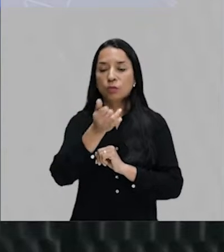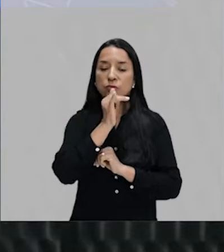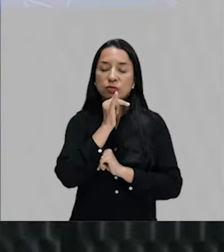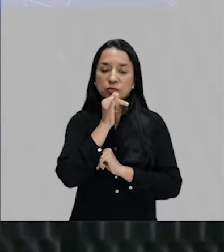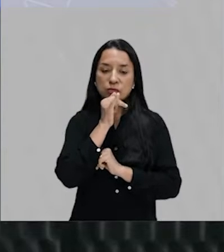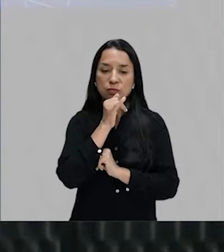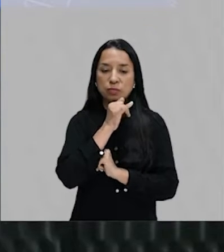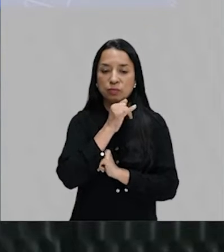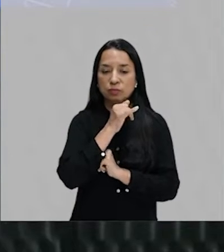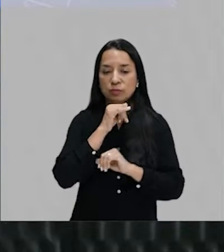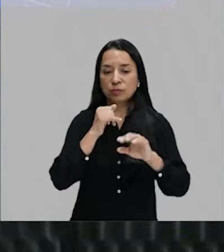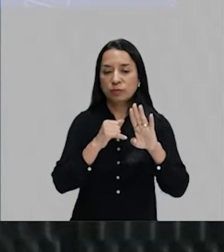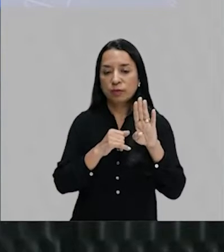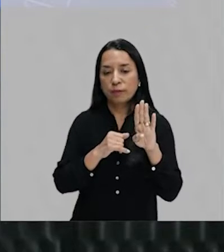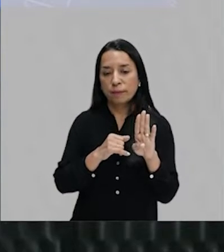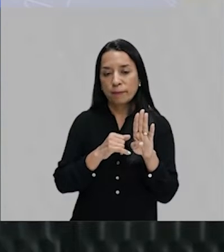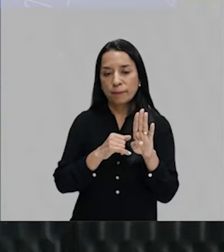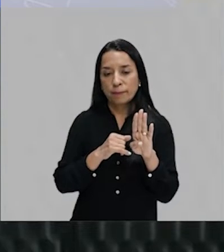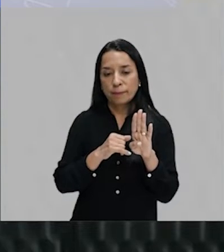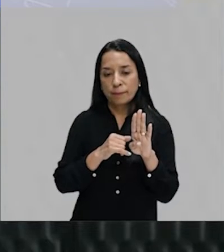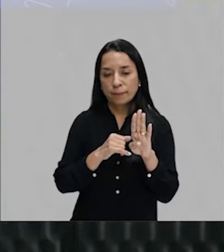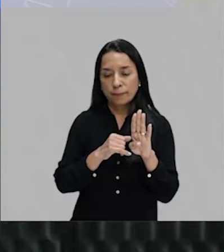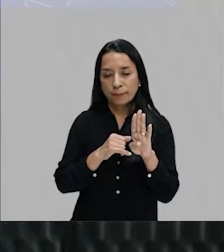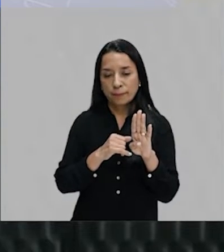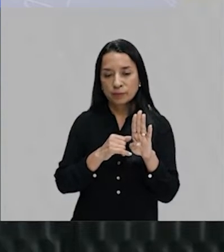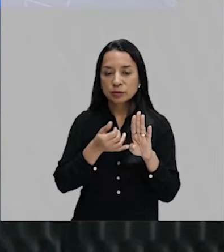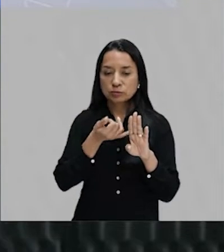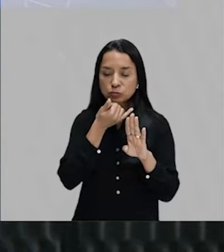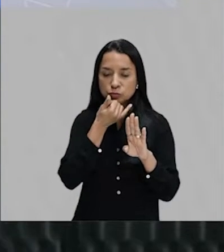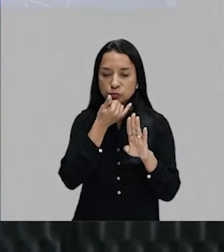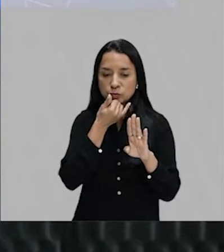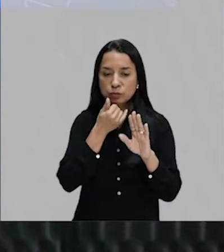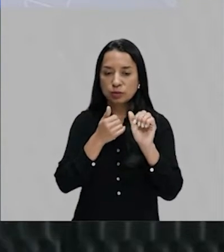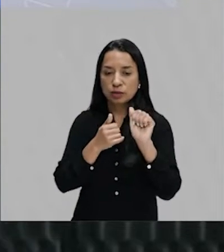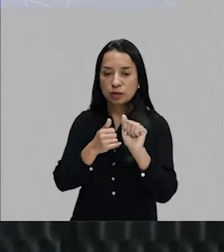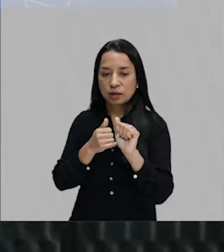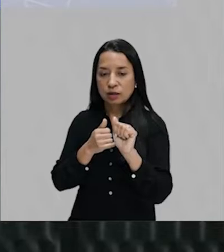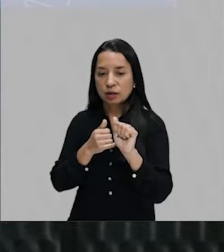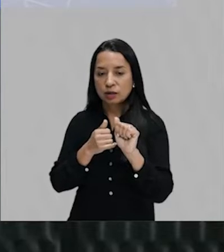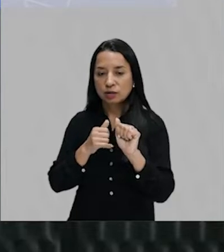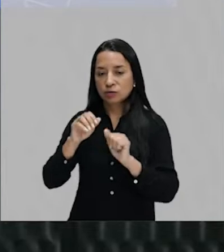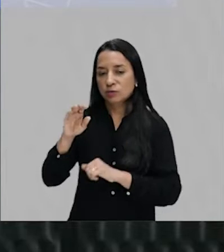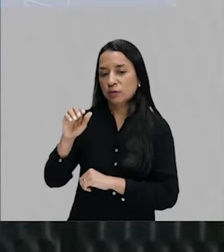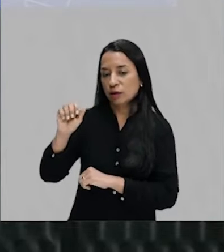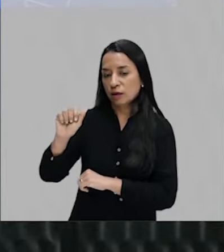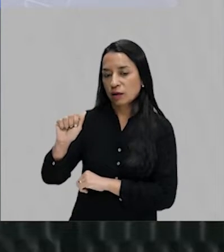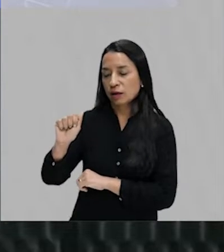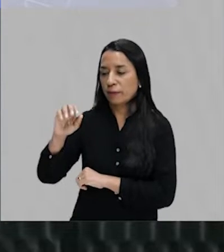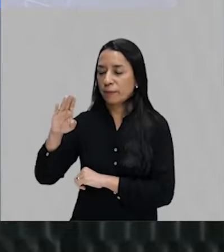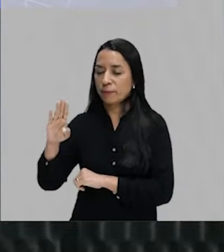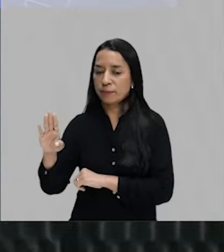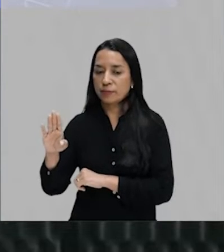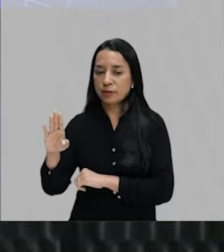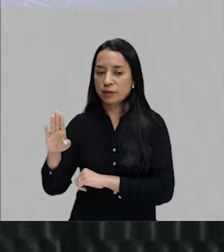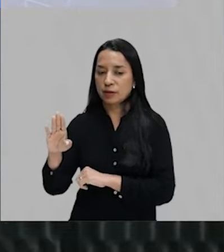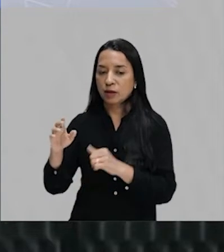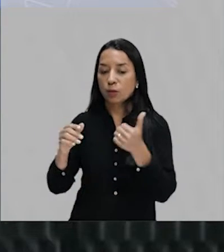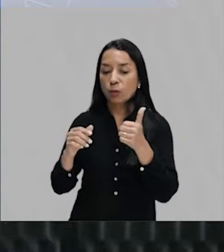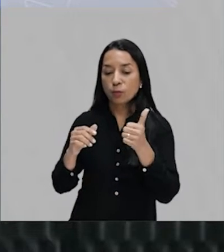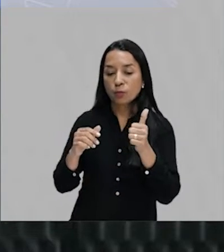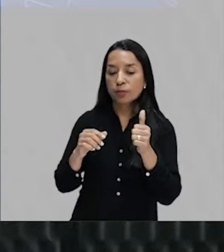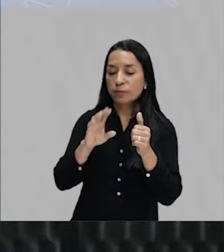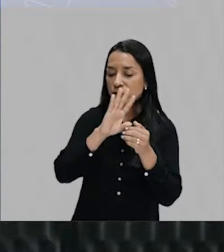conjunto ahn e conjunto A B perceba que esse primeiro conjunto tá totalmente